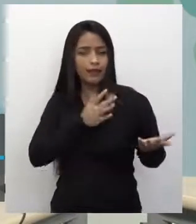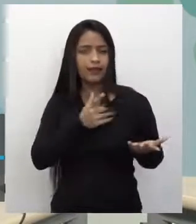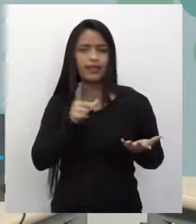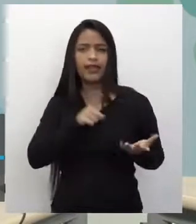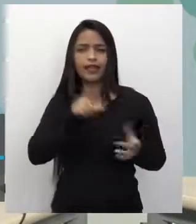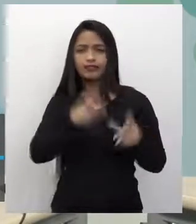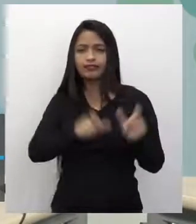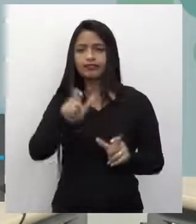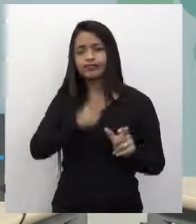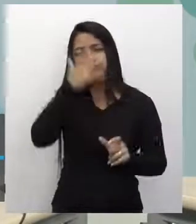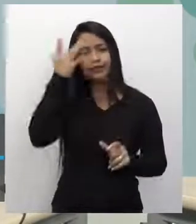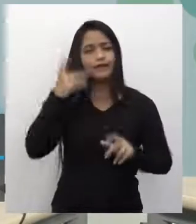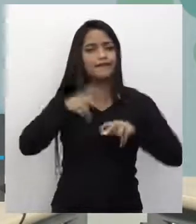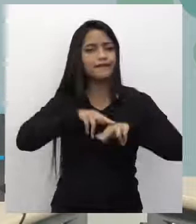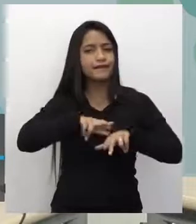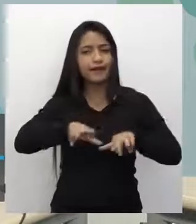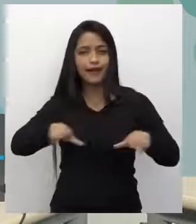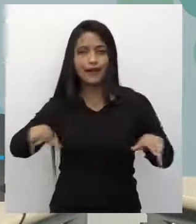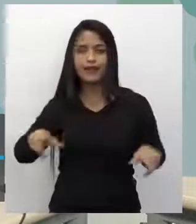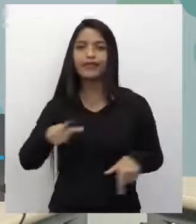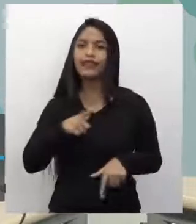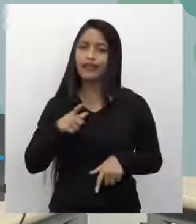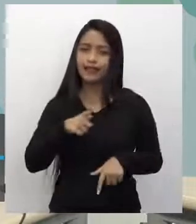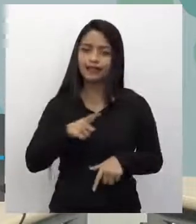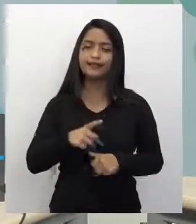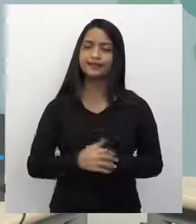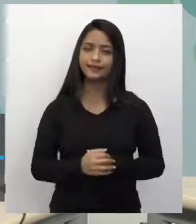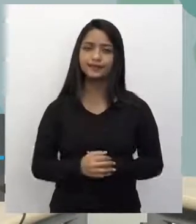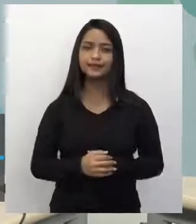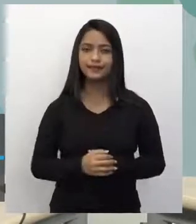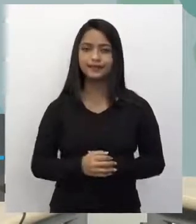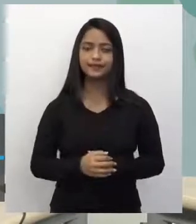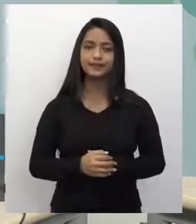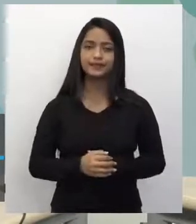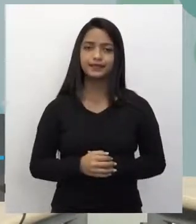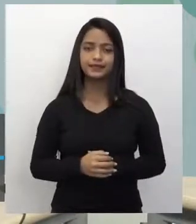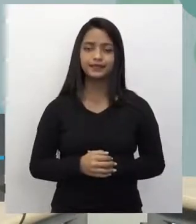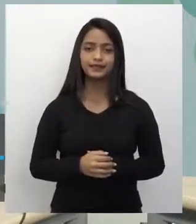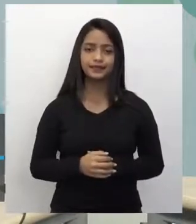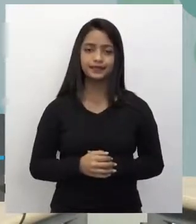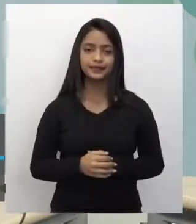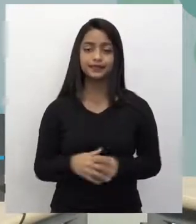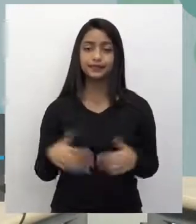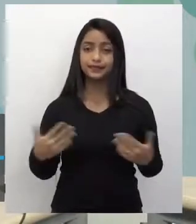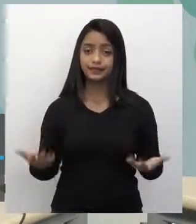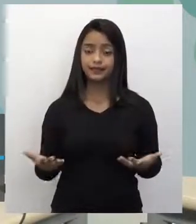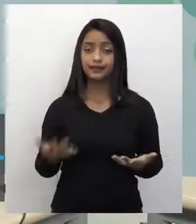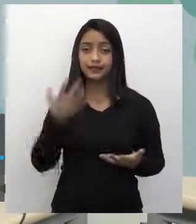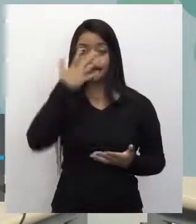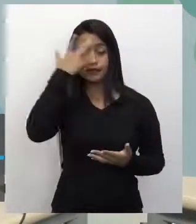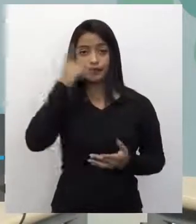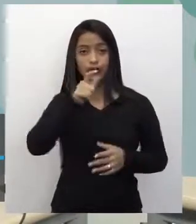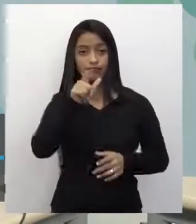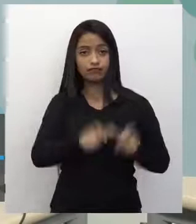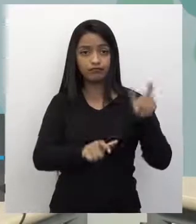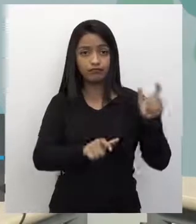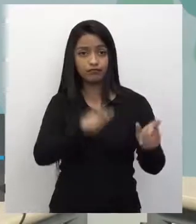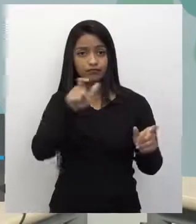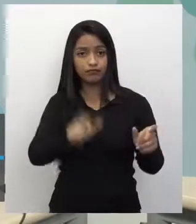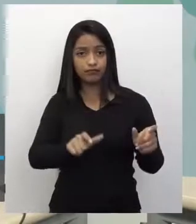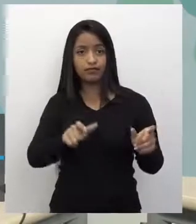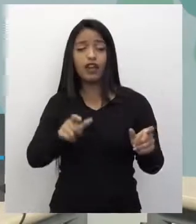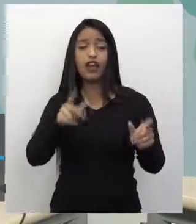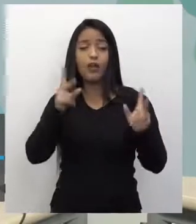assim, personagens, né, vários elementos ali, onde esses personagens do dia a dia, do